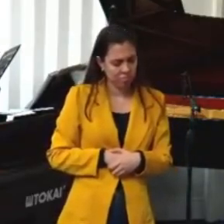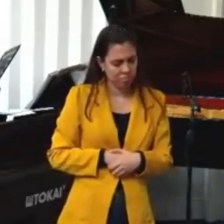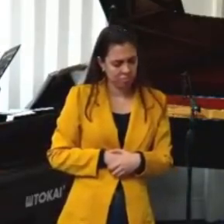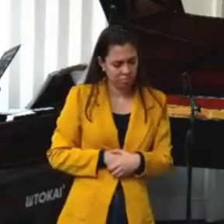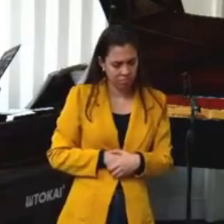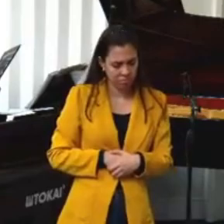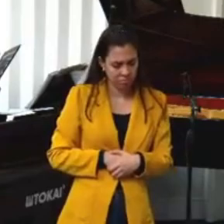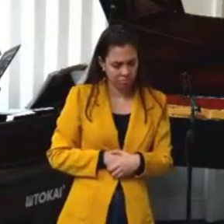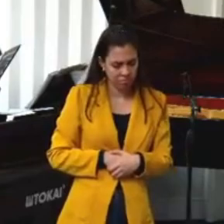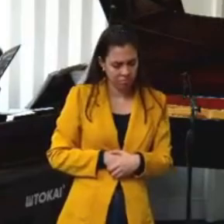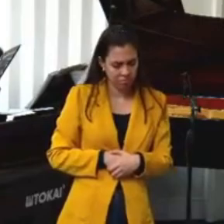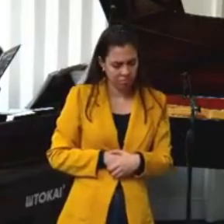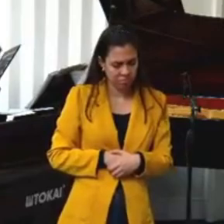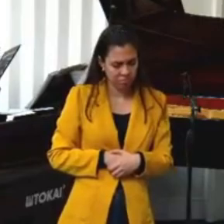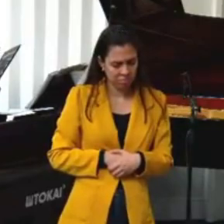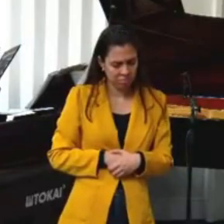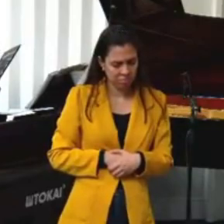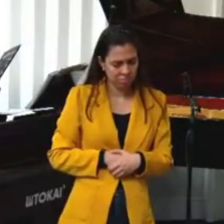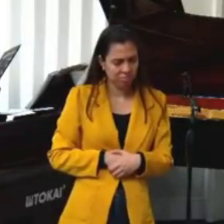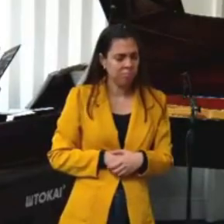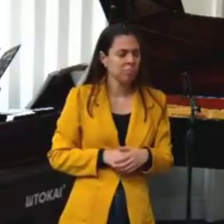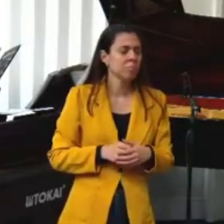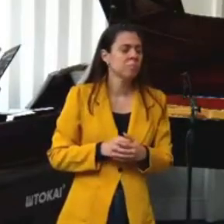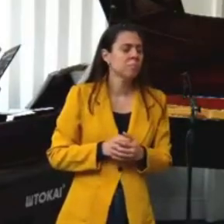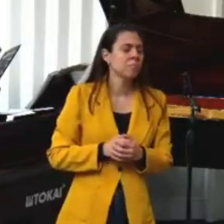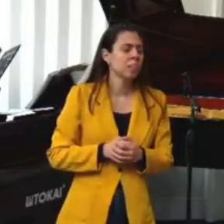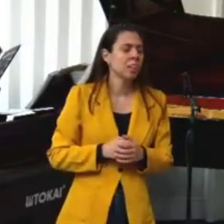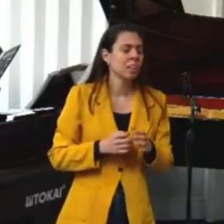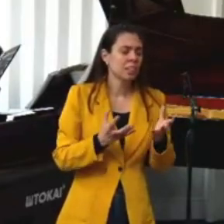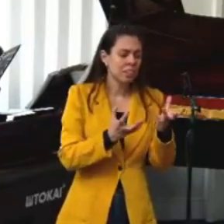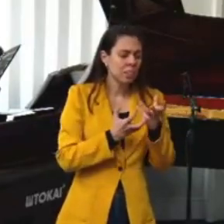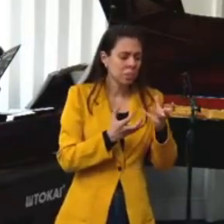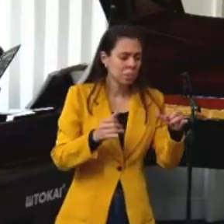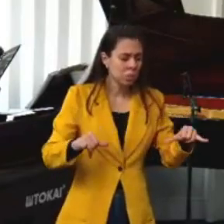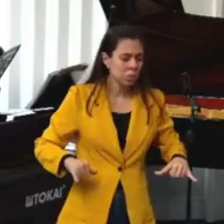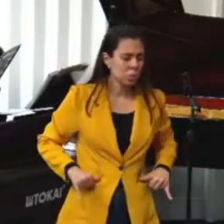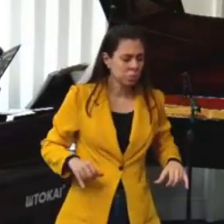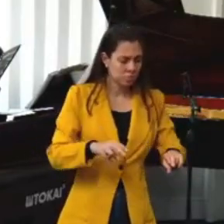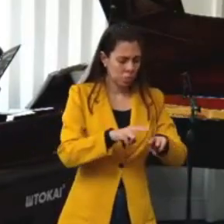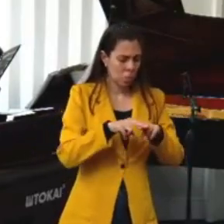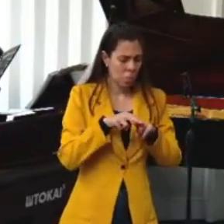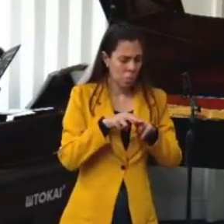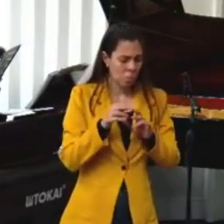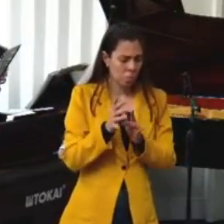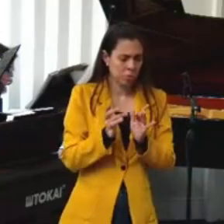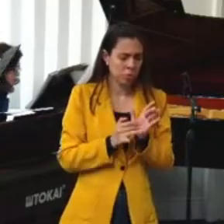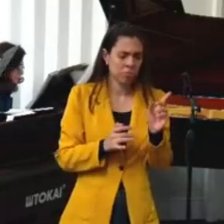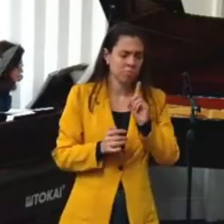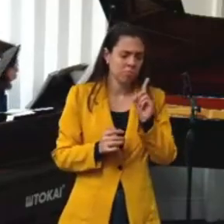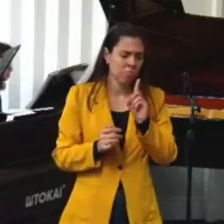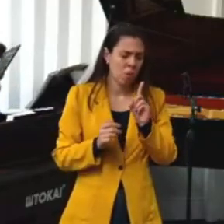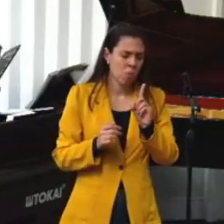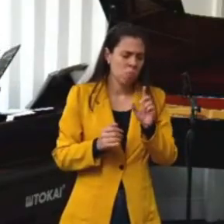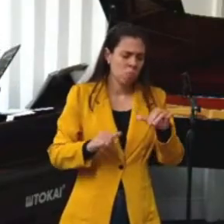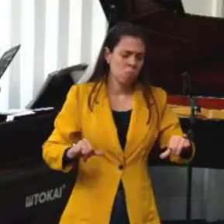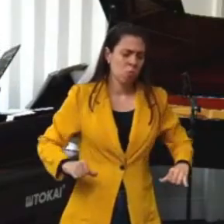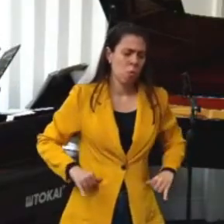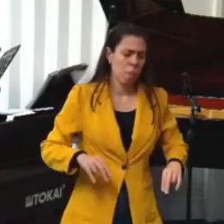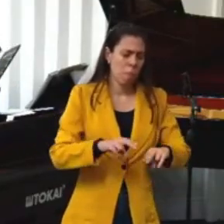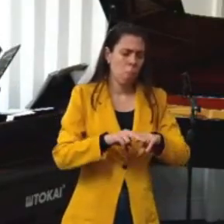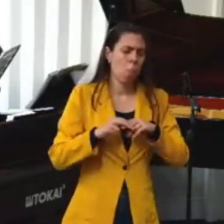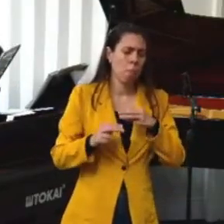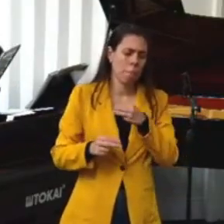lado. Nós estamos nesse lado. O lado da santidade, da separação moral mesmo do mundo.